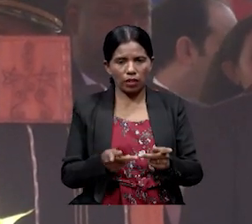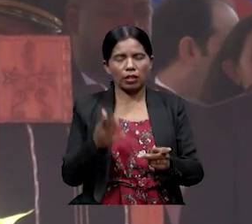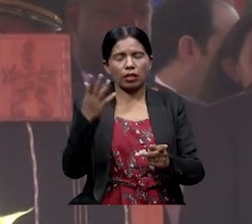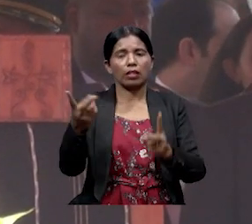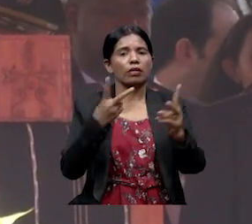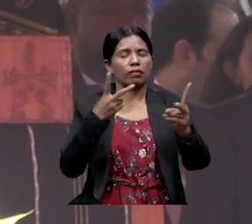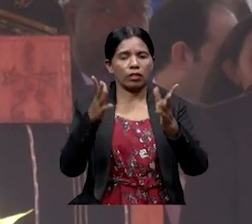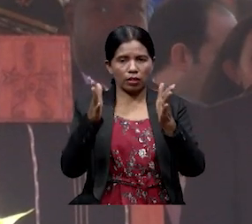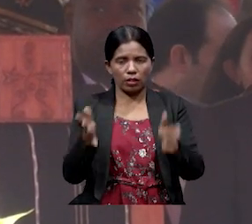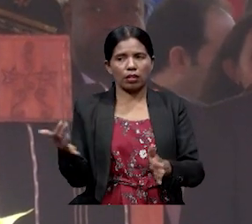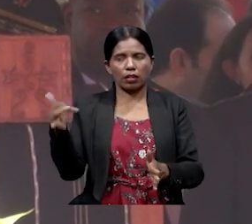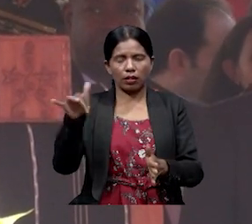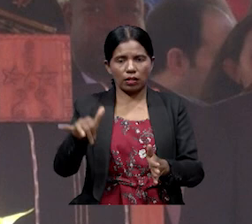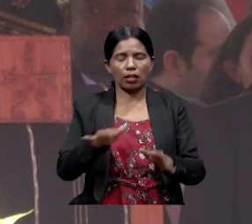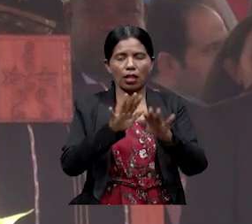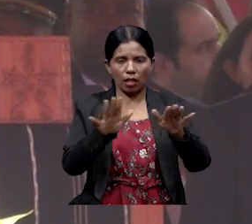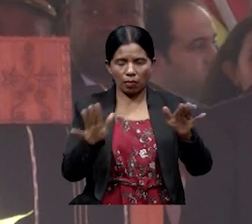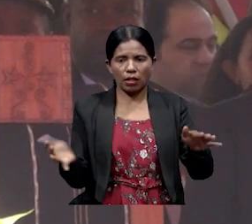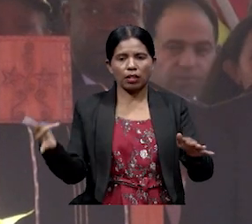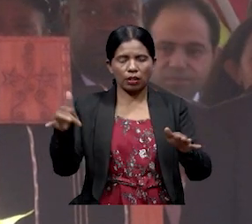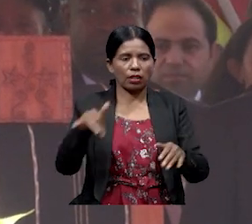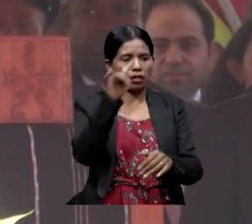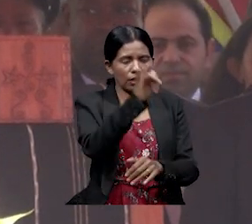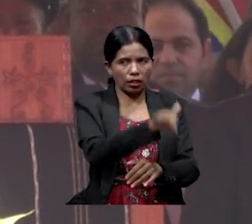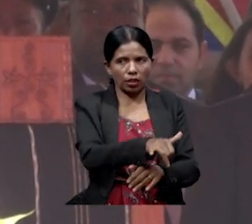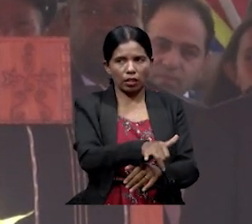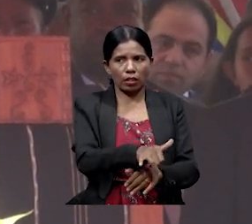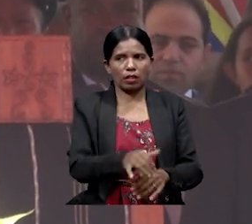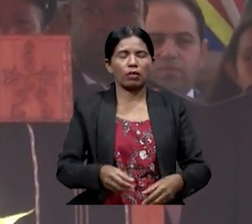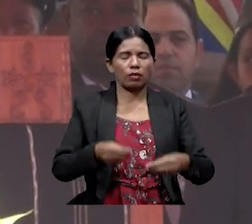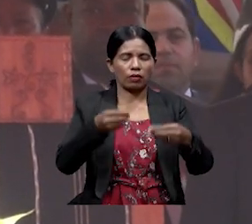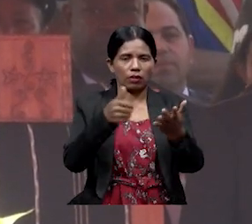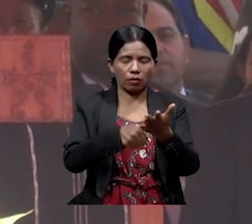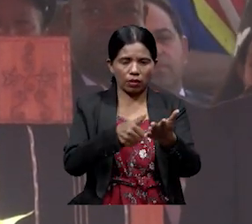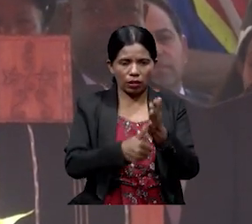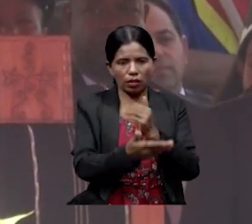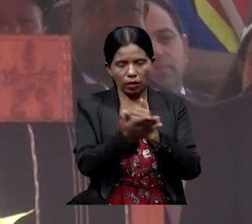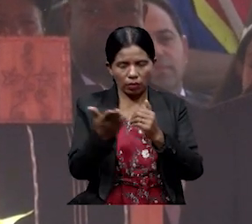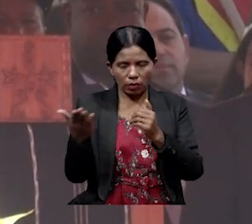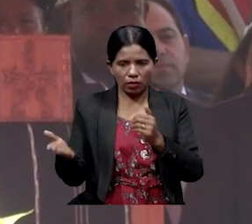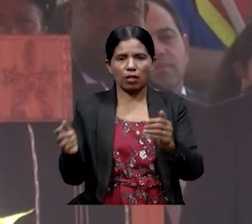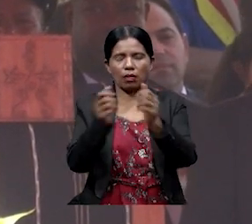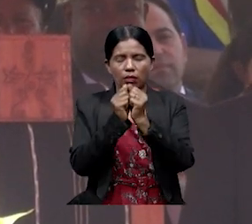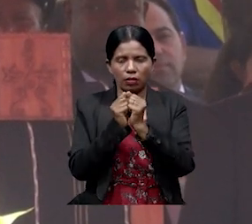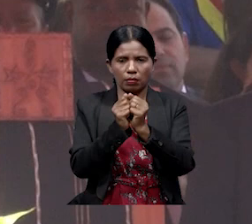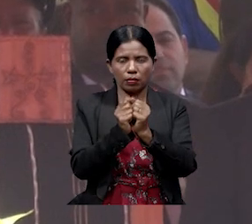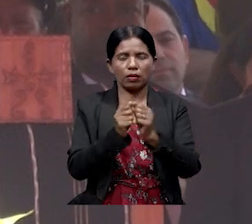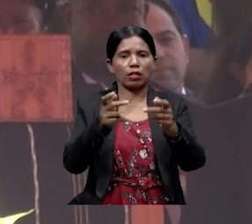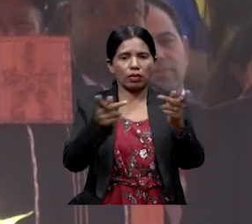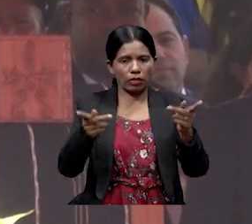Zira. Lavarixeira e Rio, ao galo convite, vai e me mais. A muito coquetel de